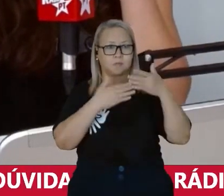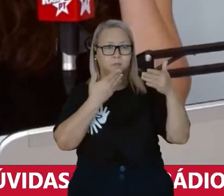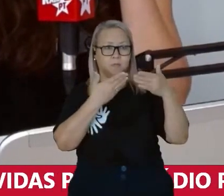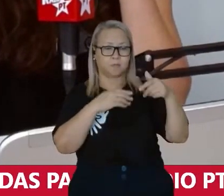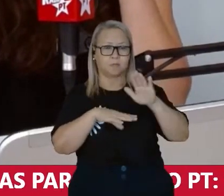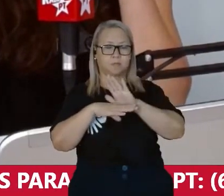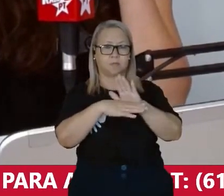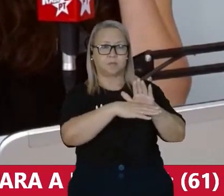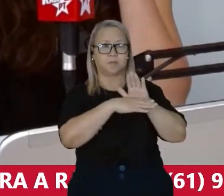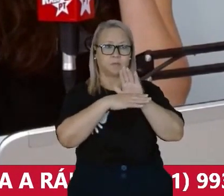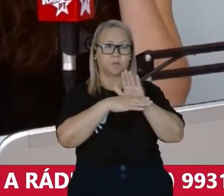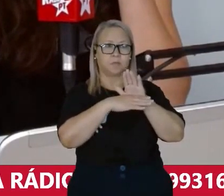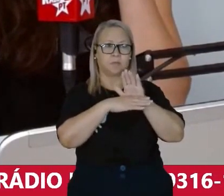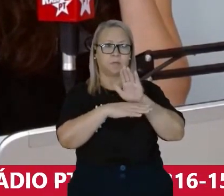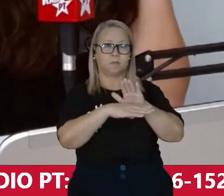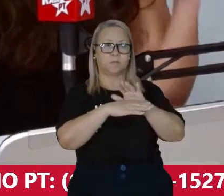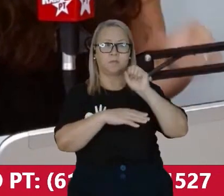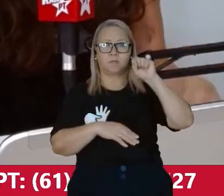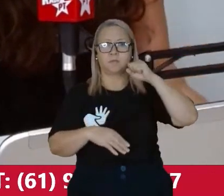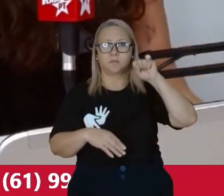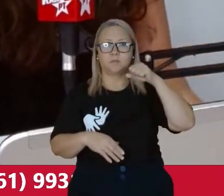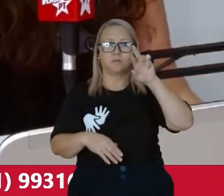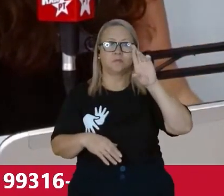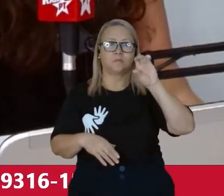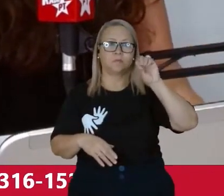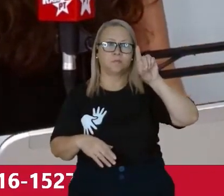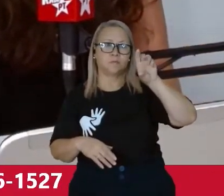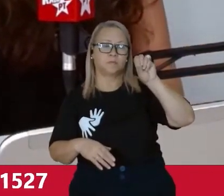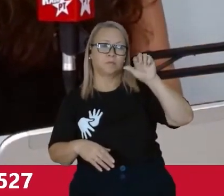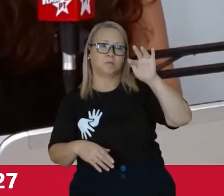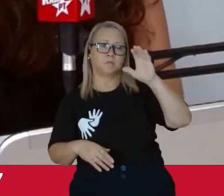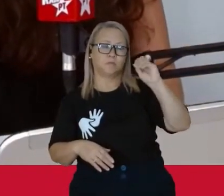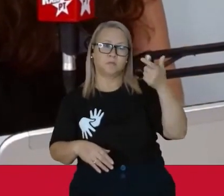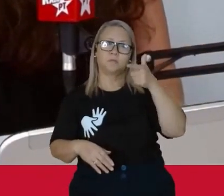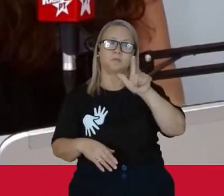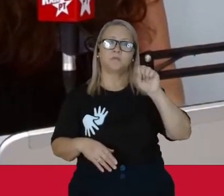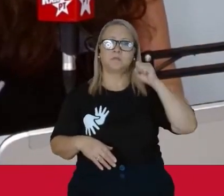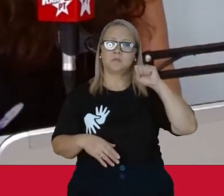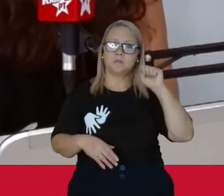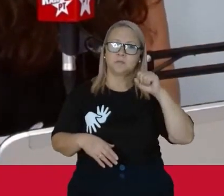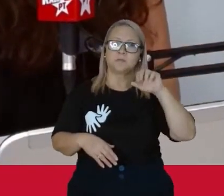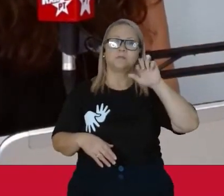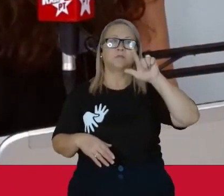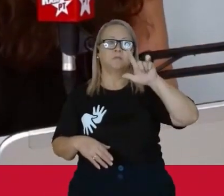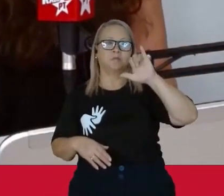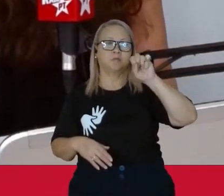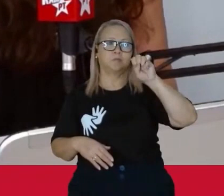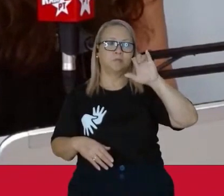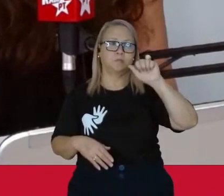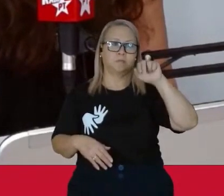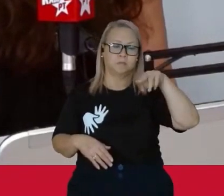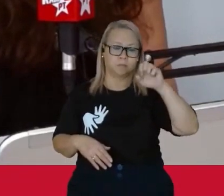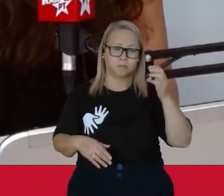com o senador Randolfo Rodrigues, estava contribuindo com o Alessandro Vieira, estava contribuindo com a Elisiane, até com o próprio relator